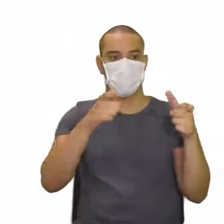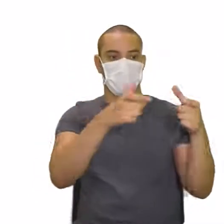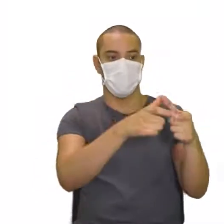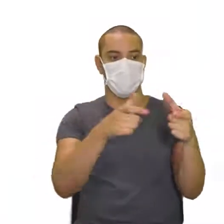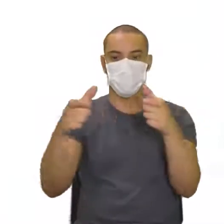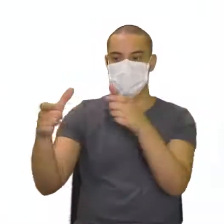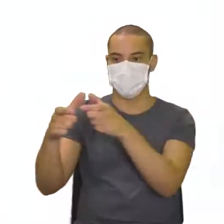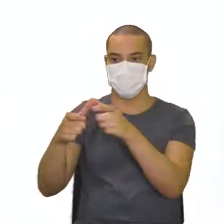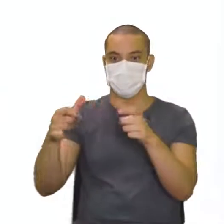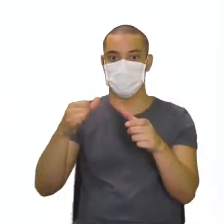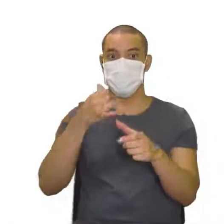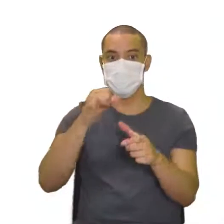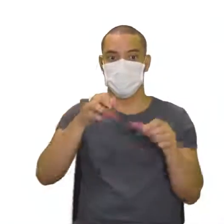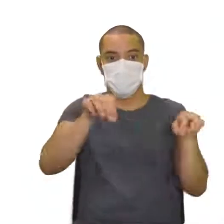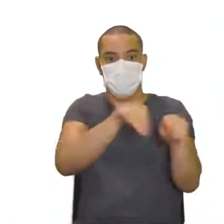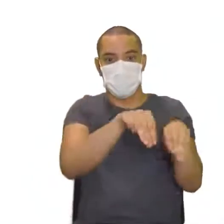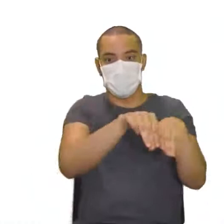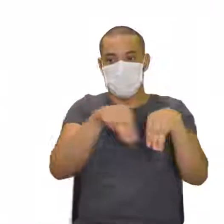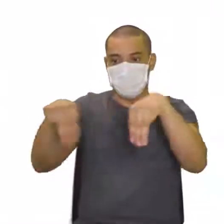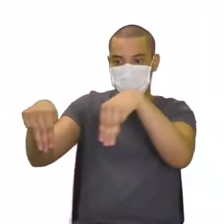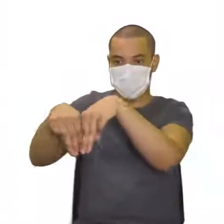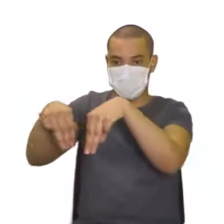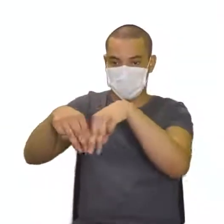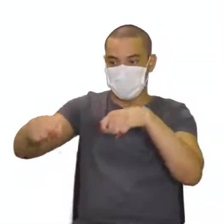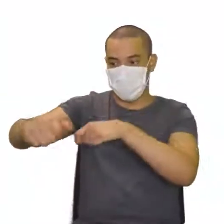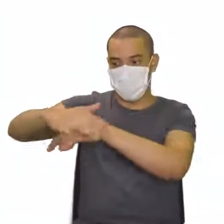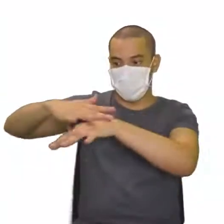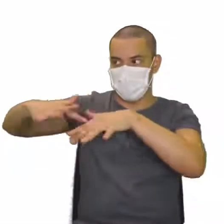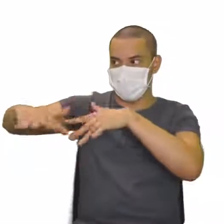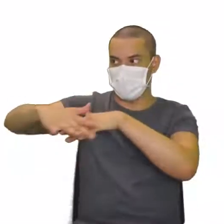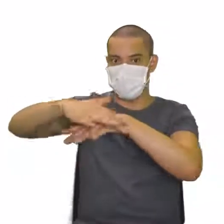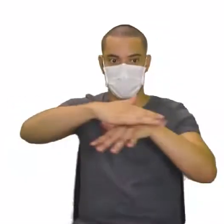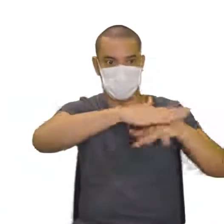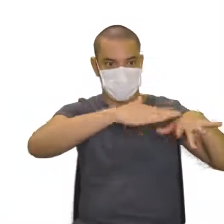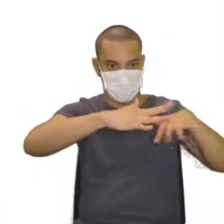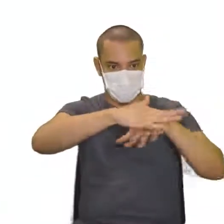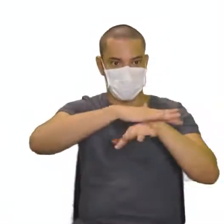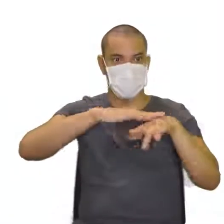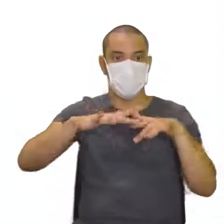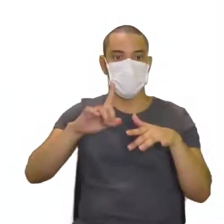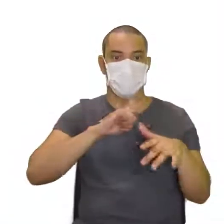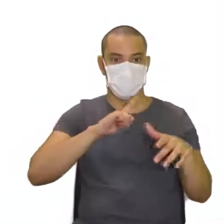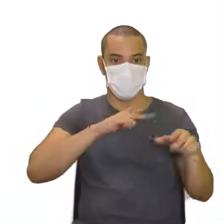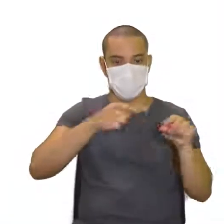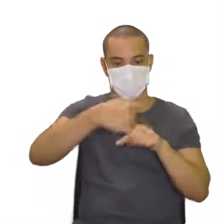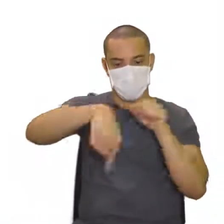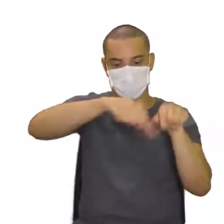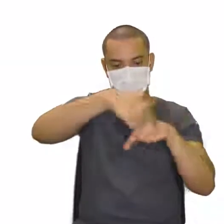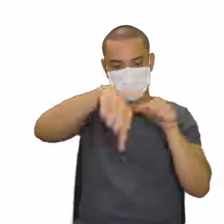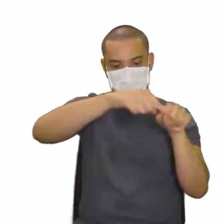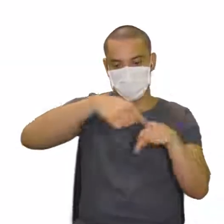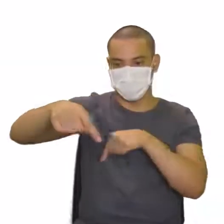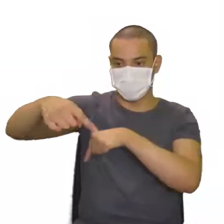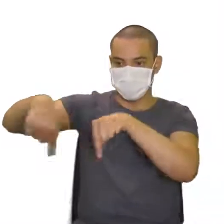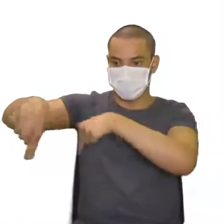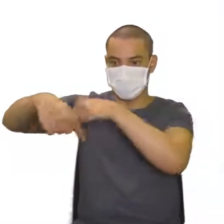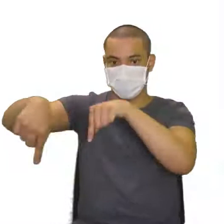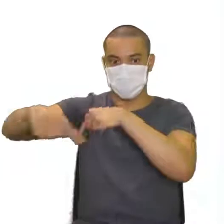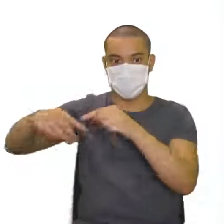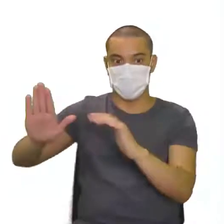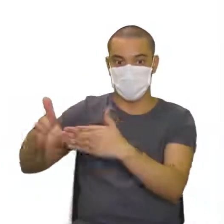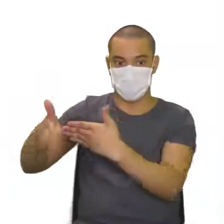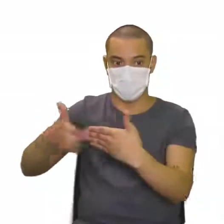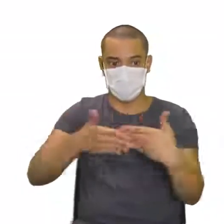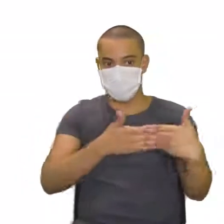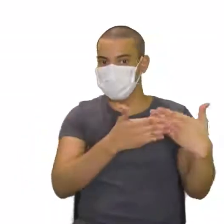aqui vocês podem ver o sentido desse campo. Olha só, essas linhas, como nós falamos que elas são linhas fechadas,